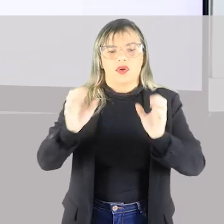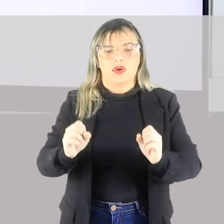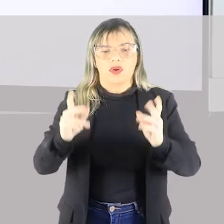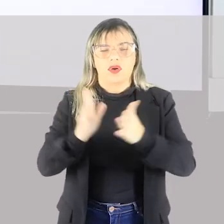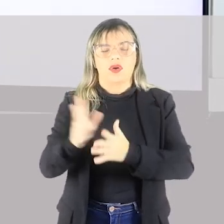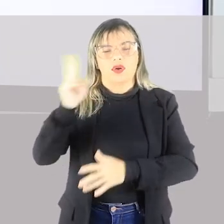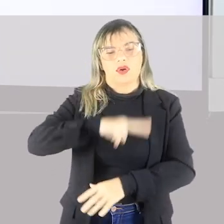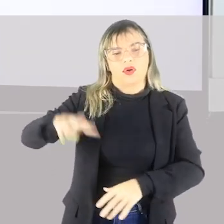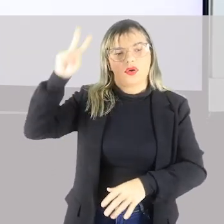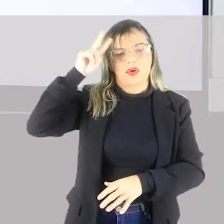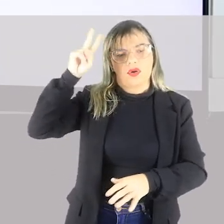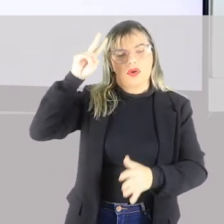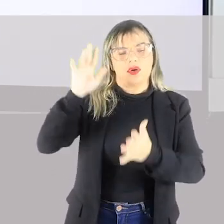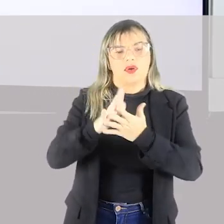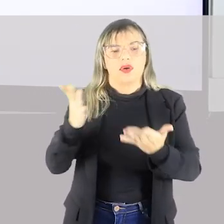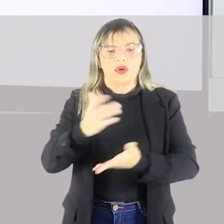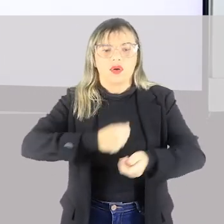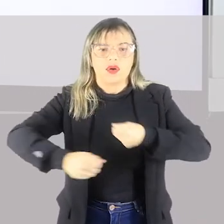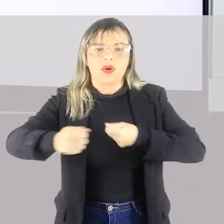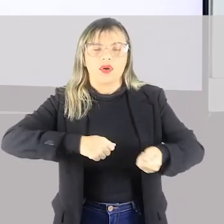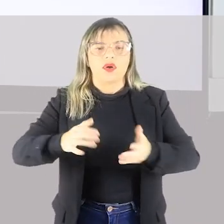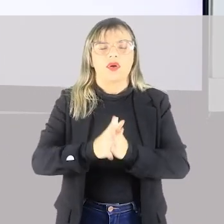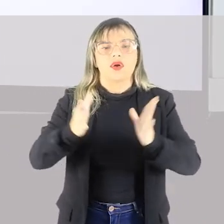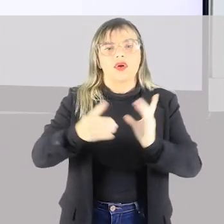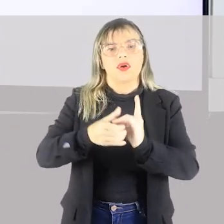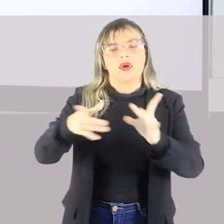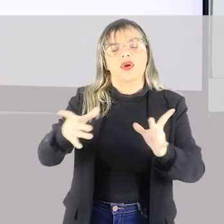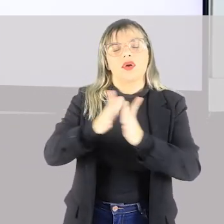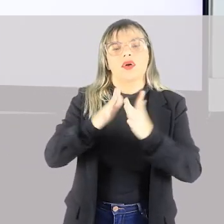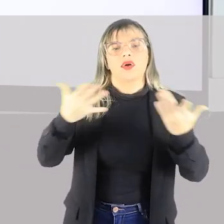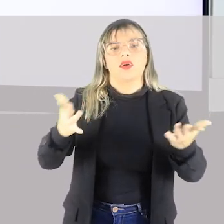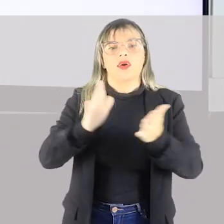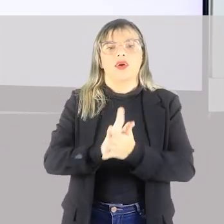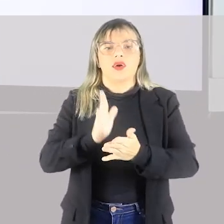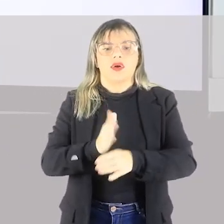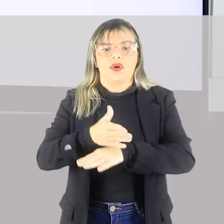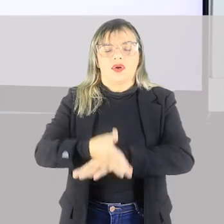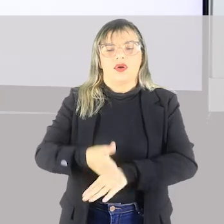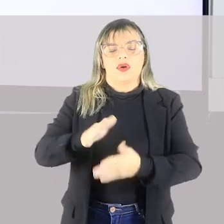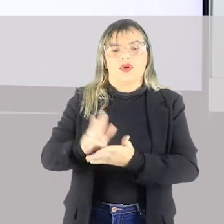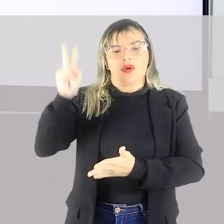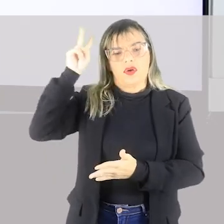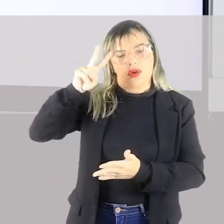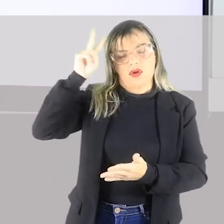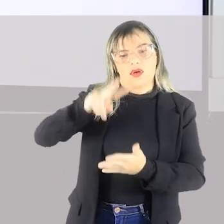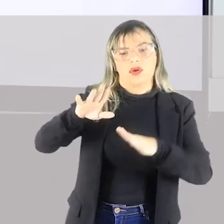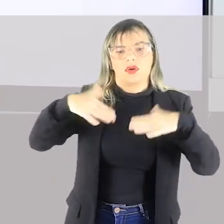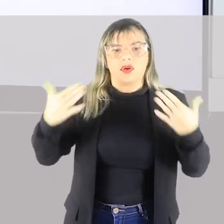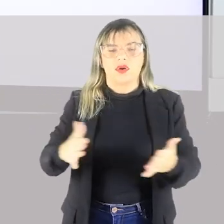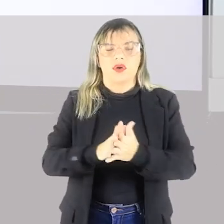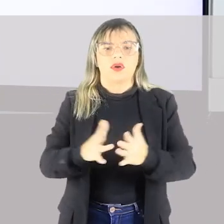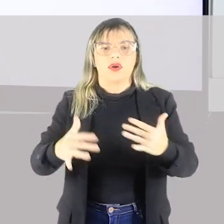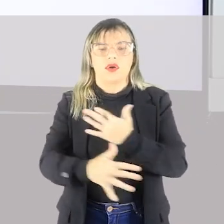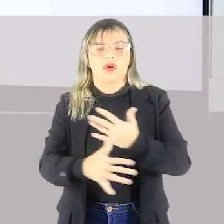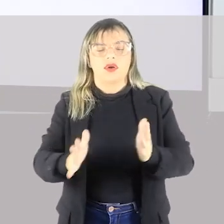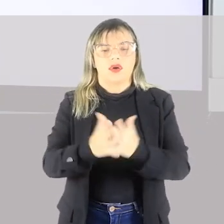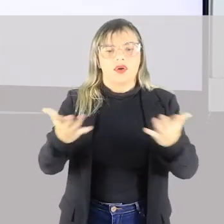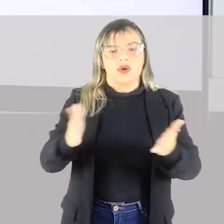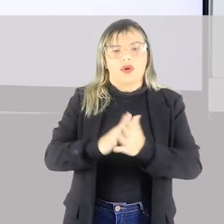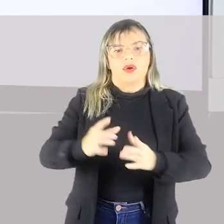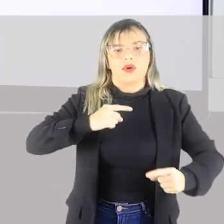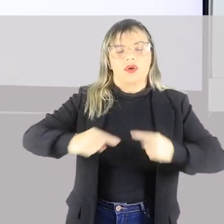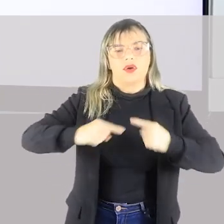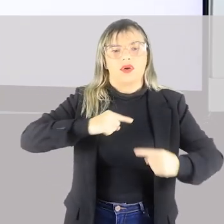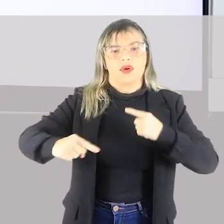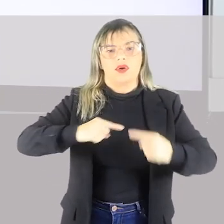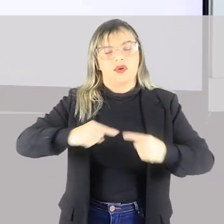que a gente lembrar de gestão democrática, a gente precisa lembrar de participação. Essa também é uma forma de participar politicamente